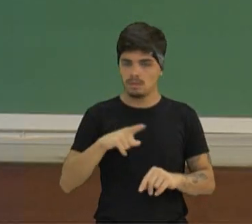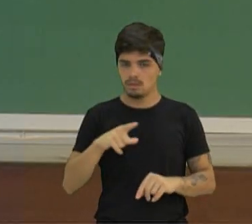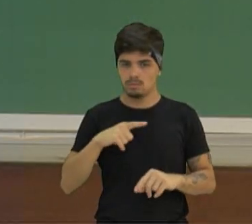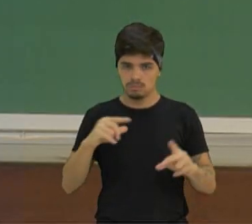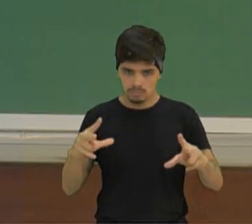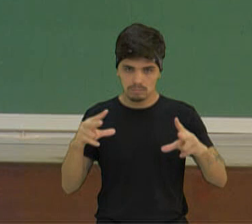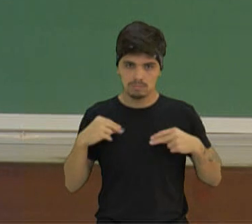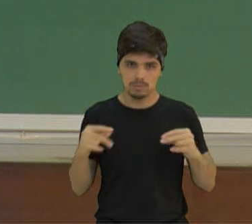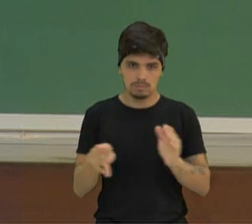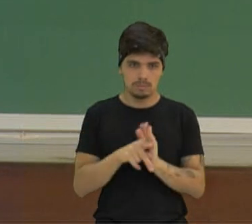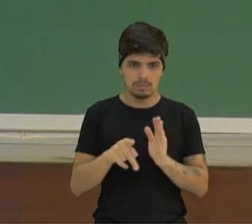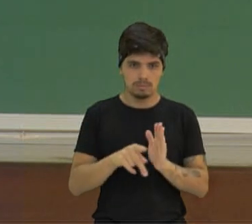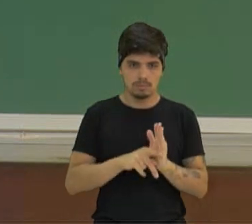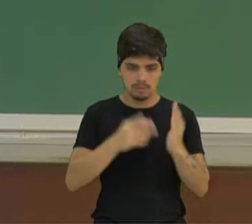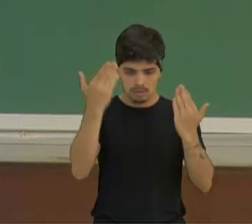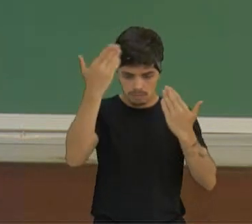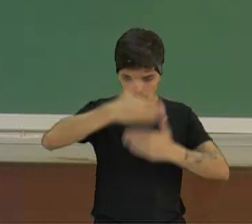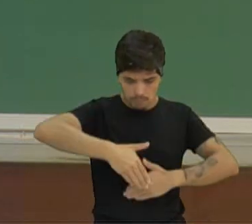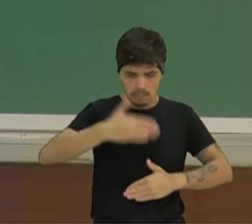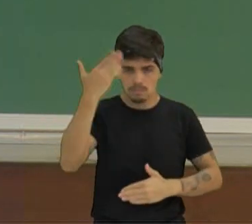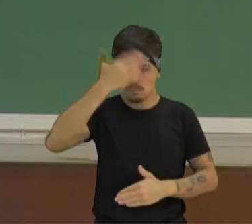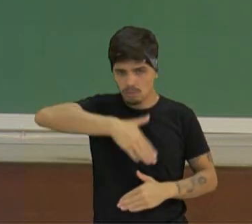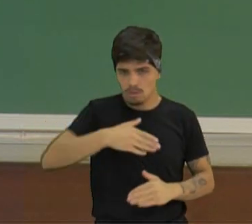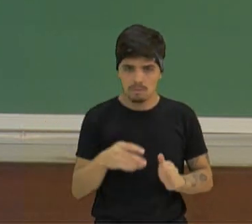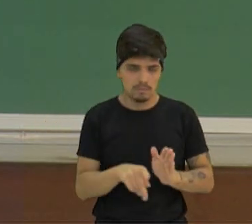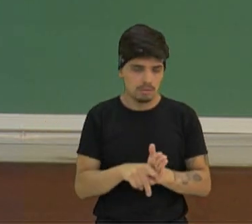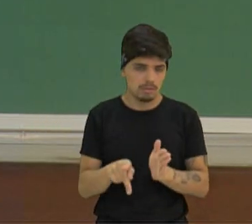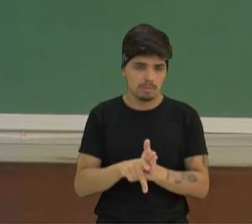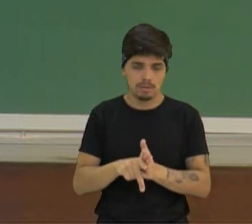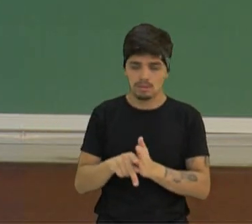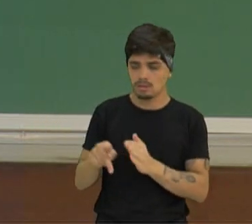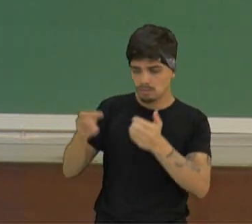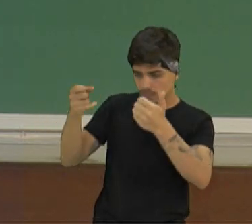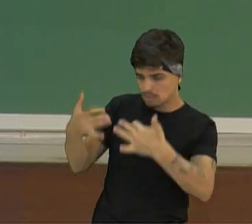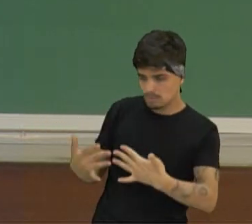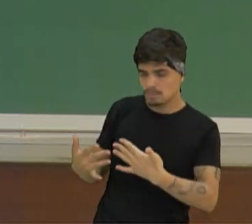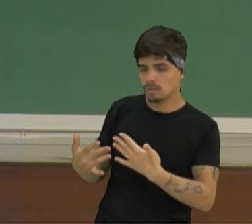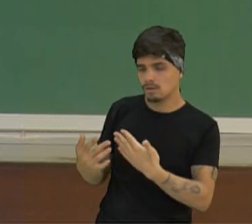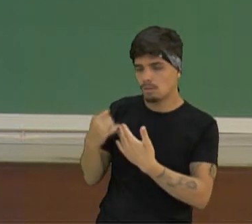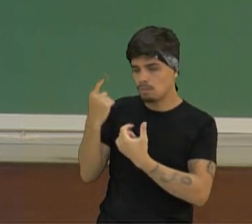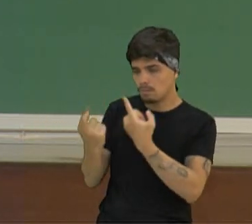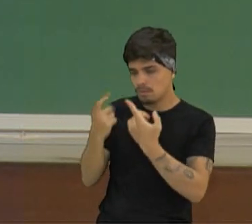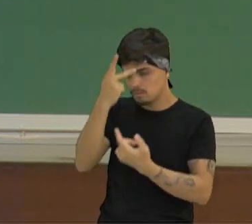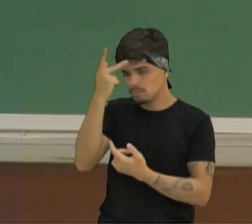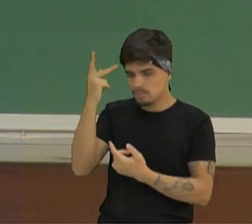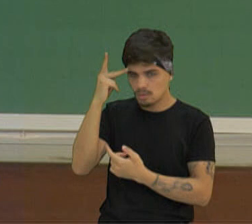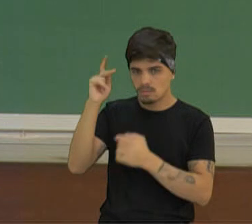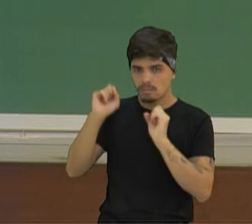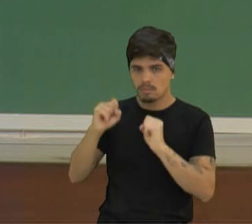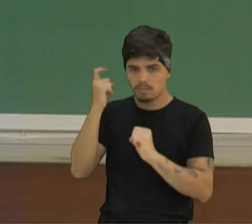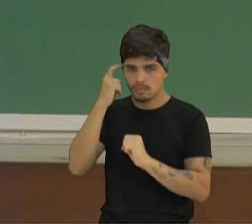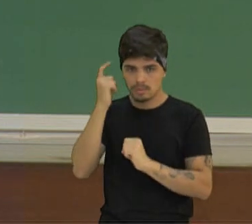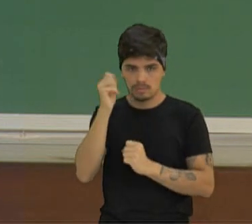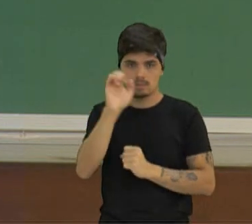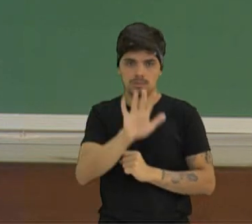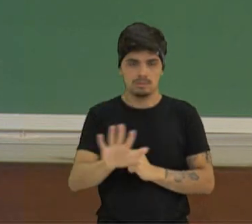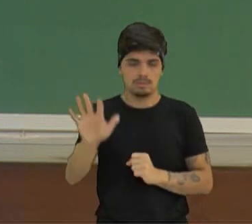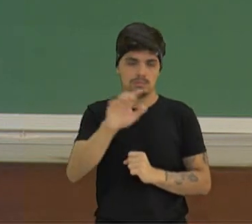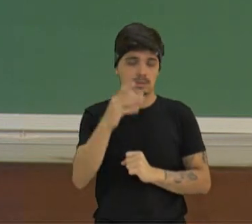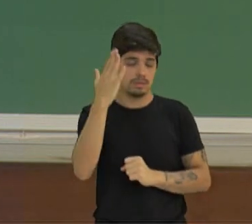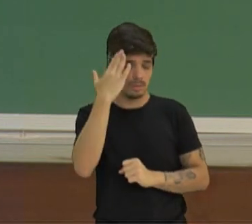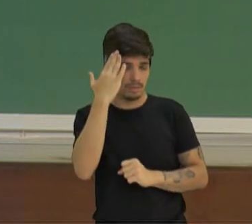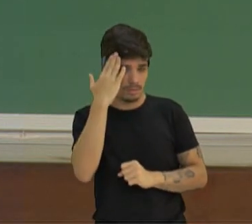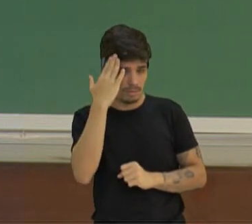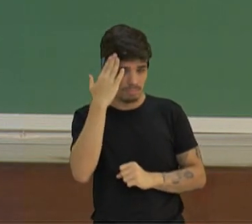receberam o diagnóstico e ele disse que algumas pessoas que pensam por meio de imagens que trabalham com ele também são